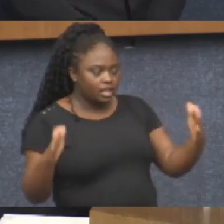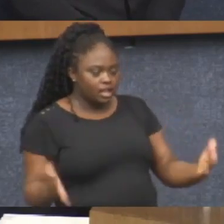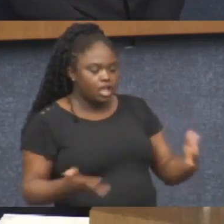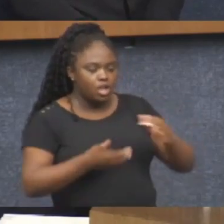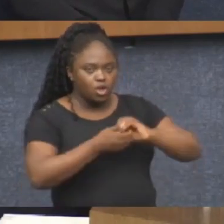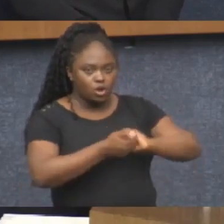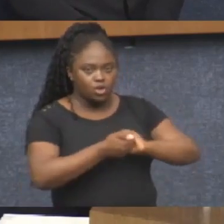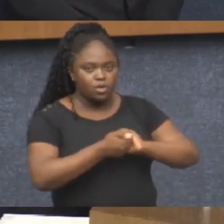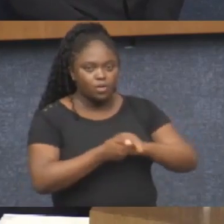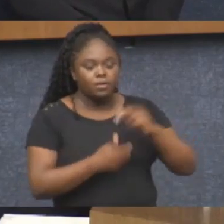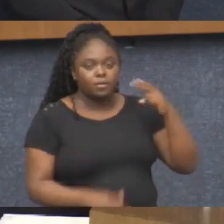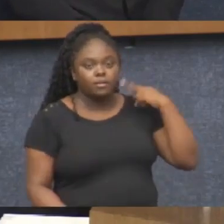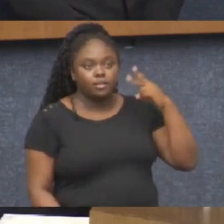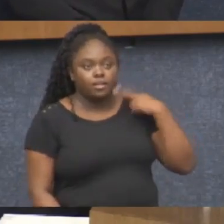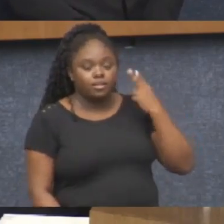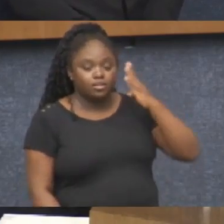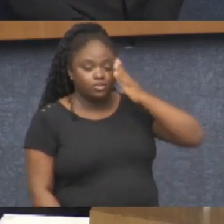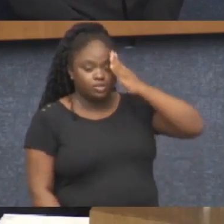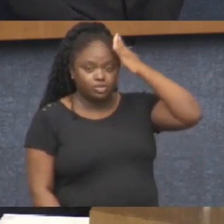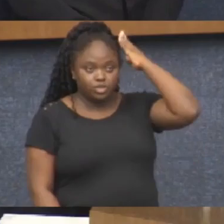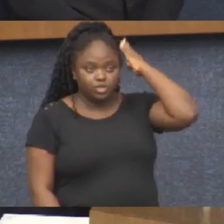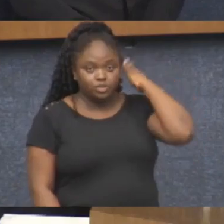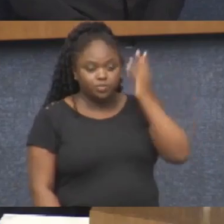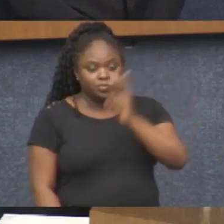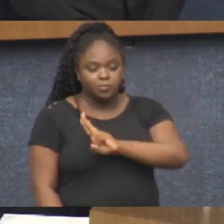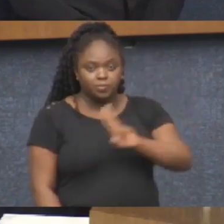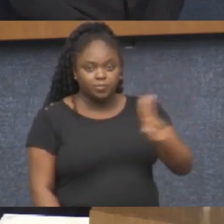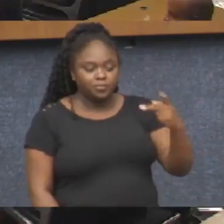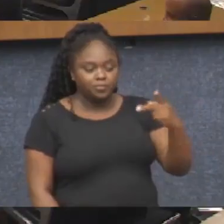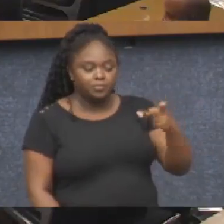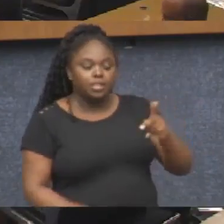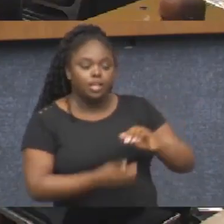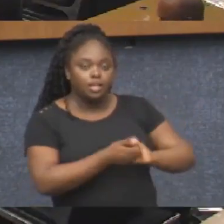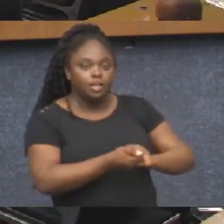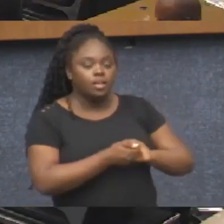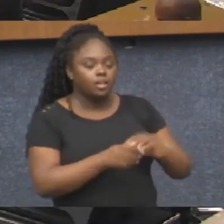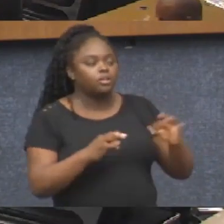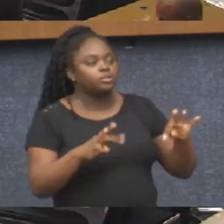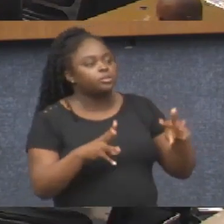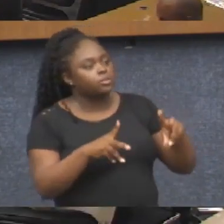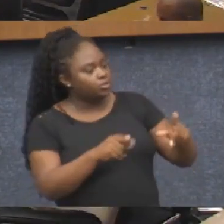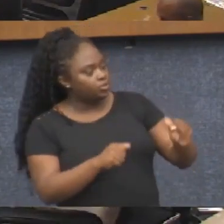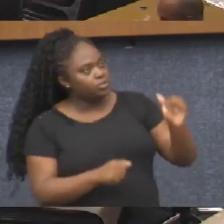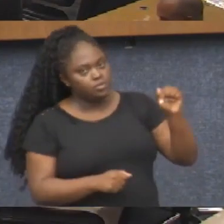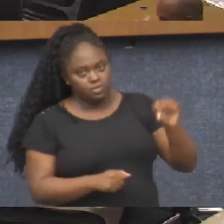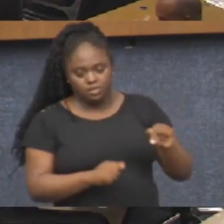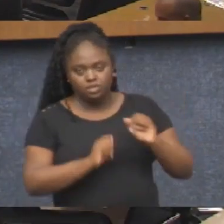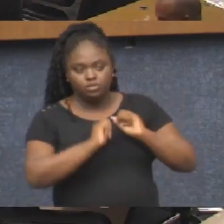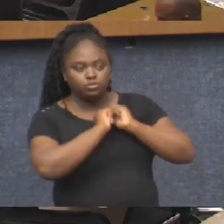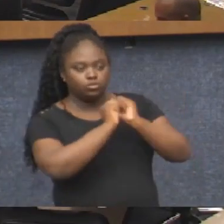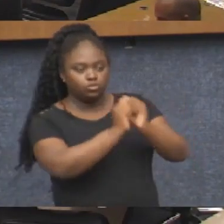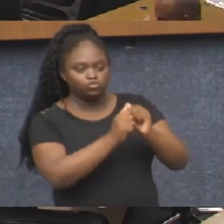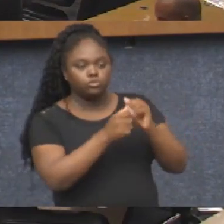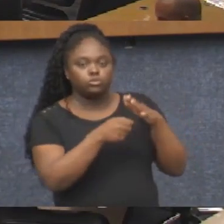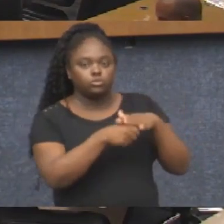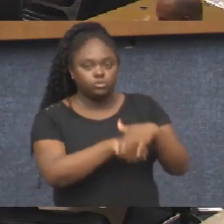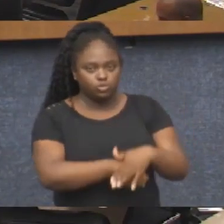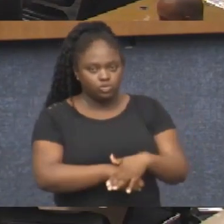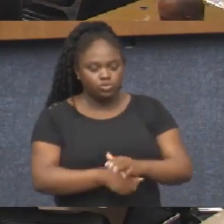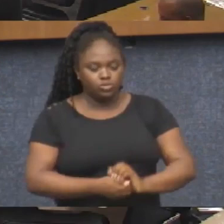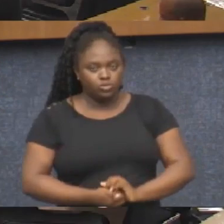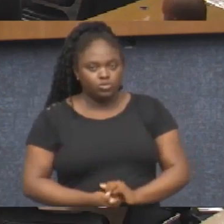nosso querido vereador Bruno Pedralva. Em nome dele, cumprimento todos que estão aqui nos acompanhando essa